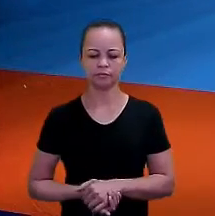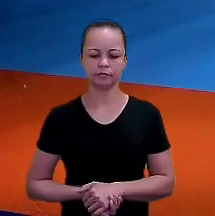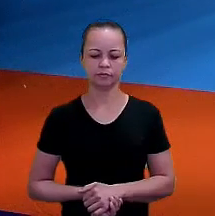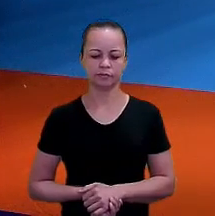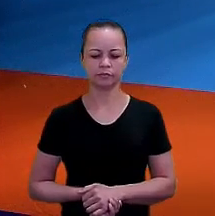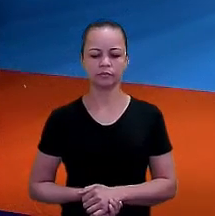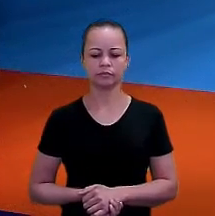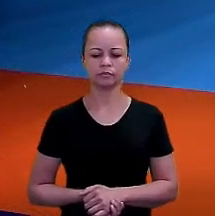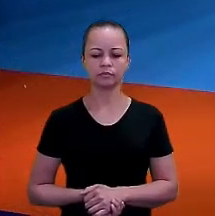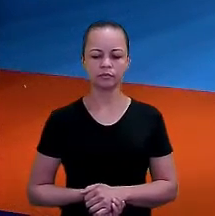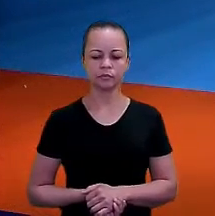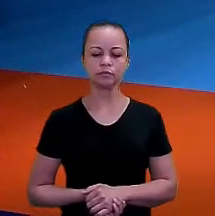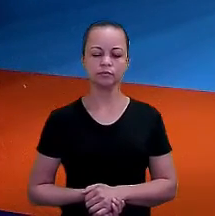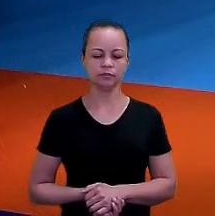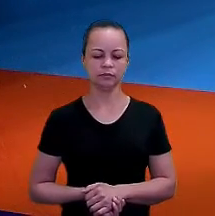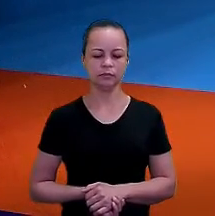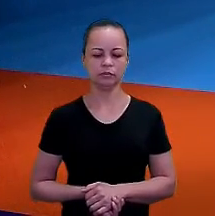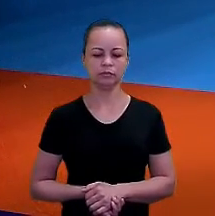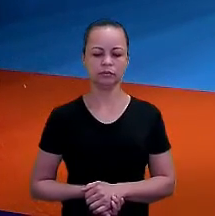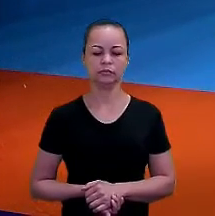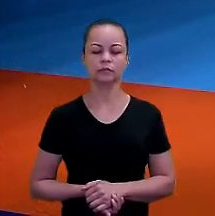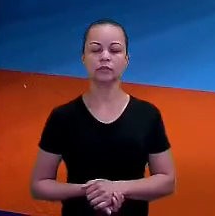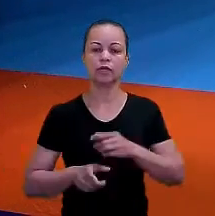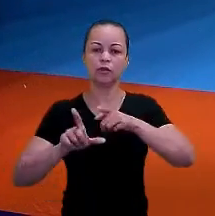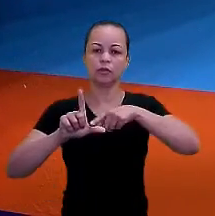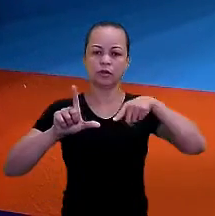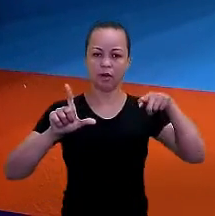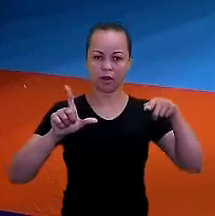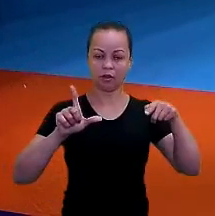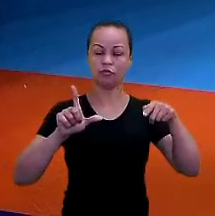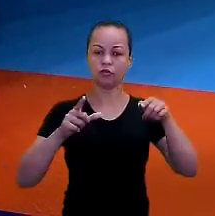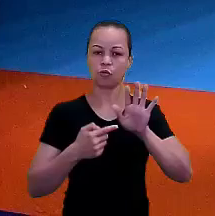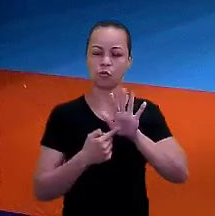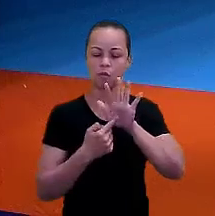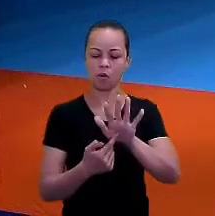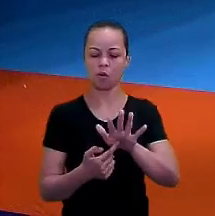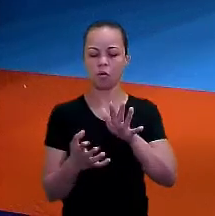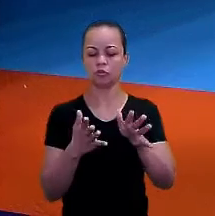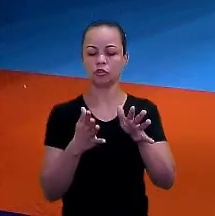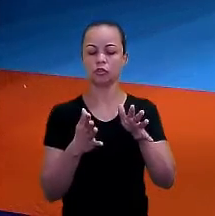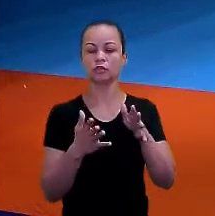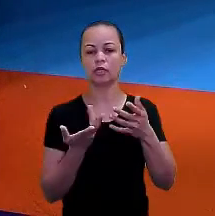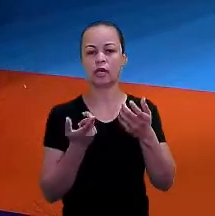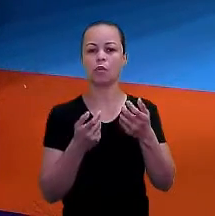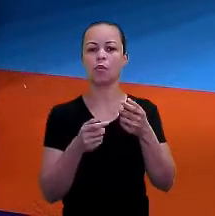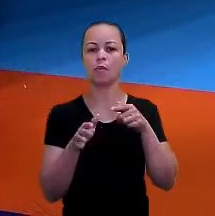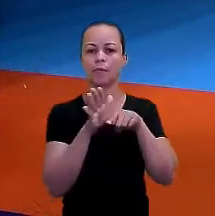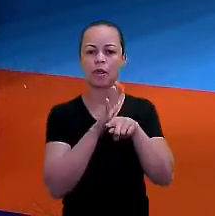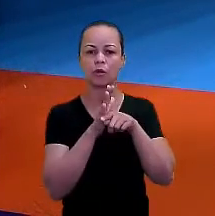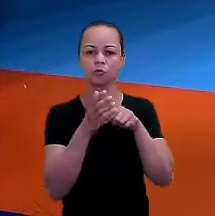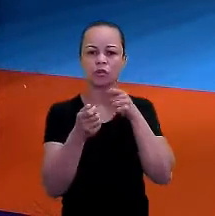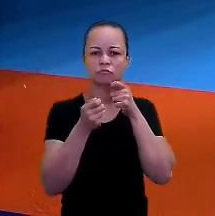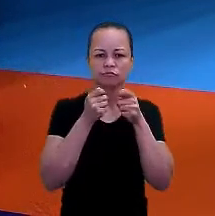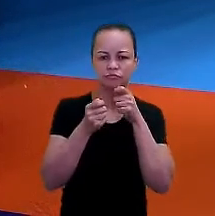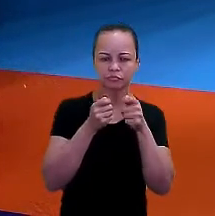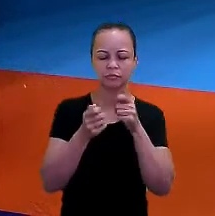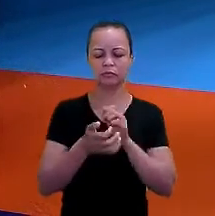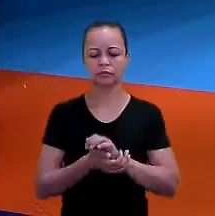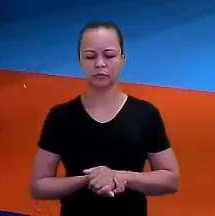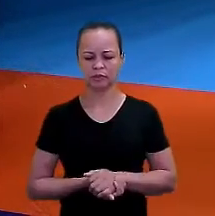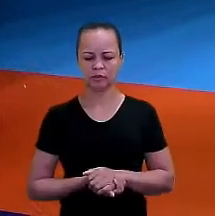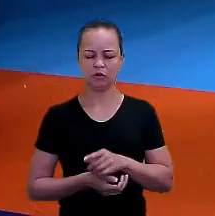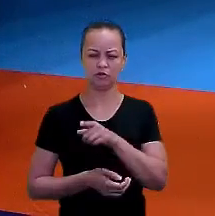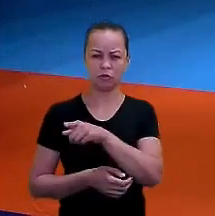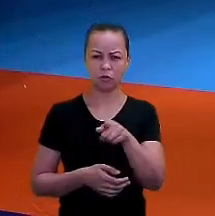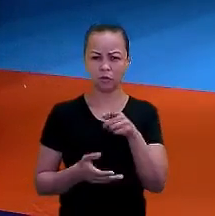Ó, o gráfico abaixo representa uma pergunta feita aos entrevistados. Você considera boa